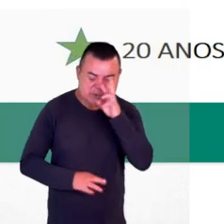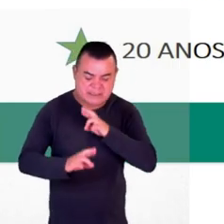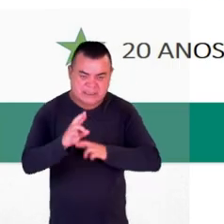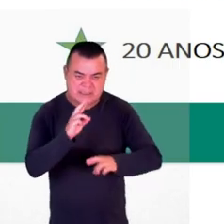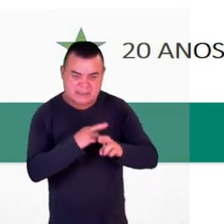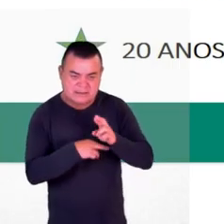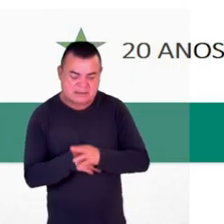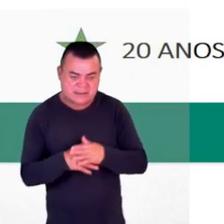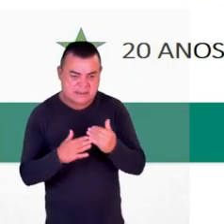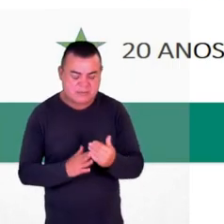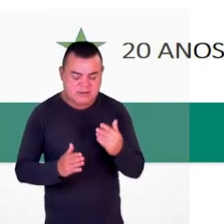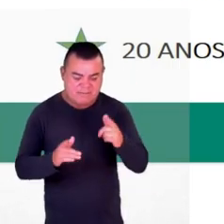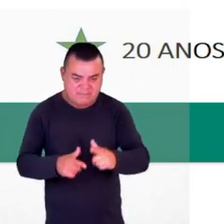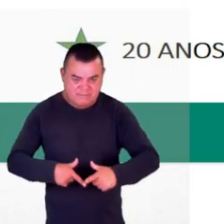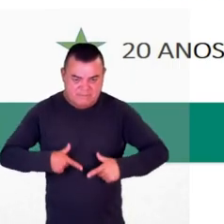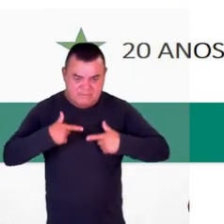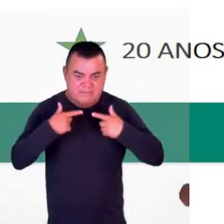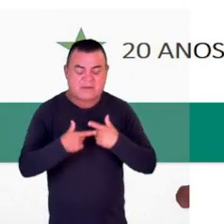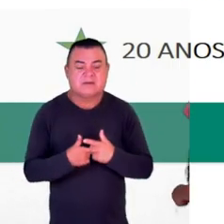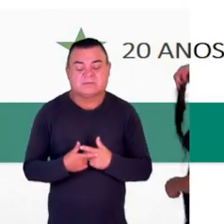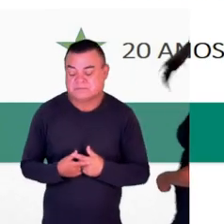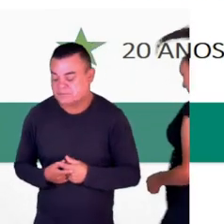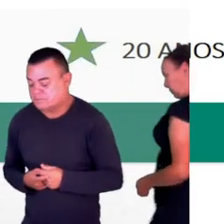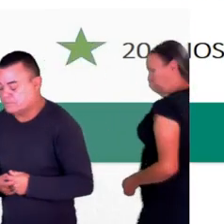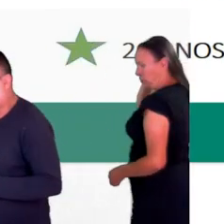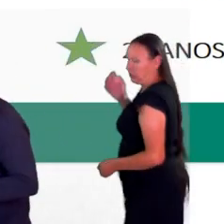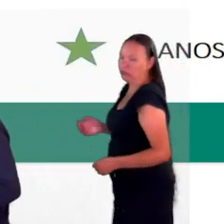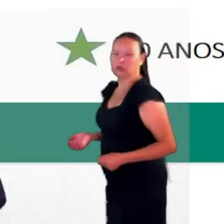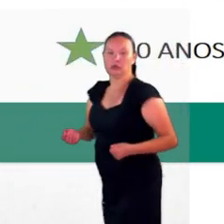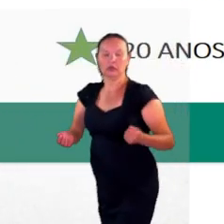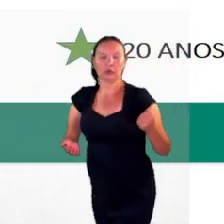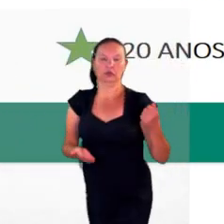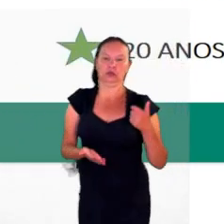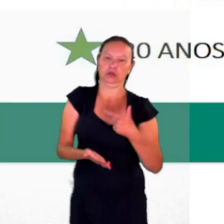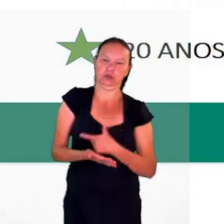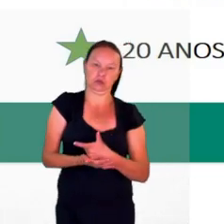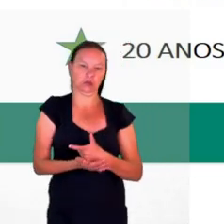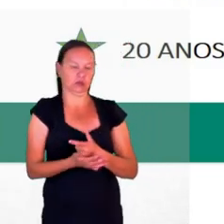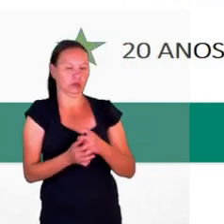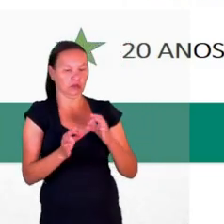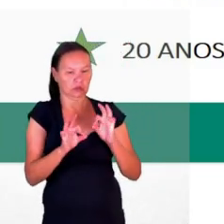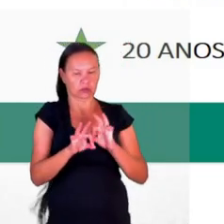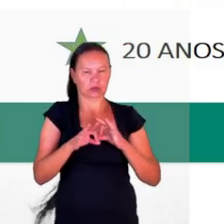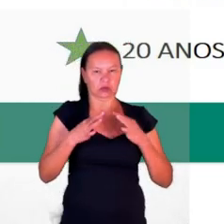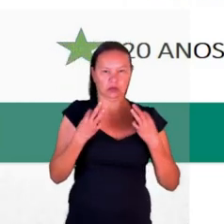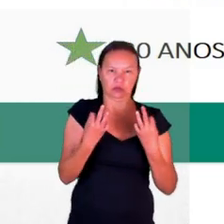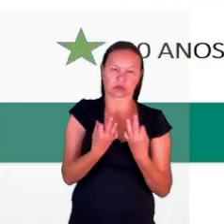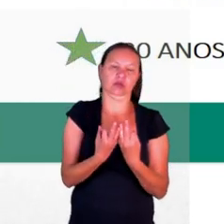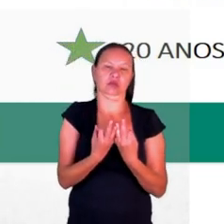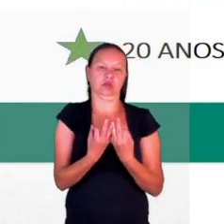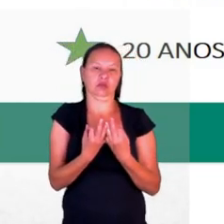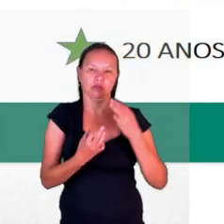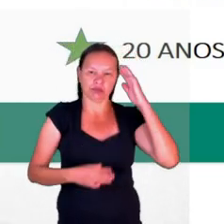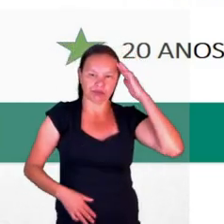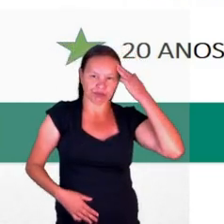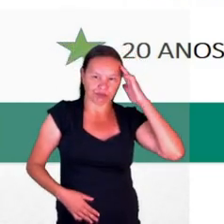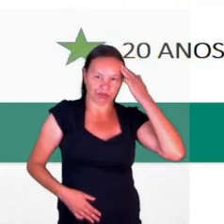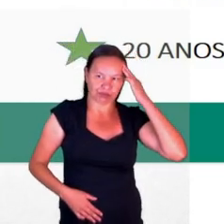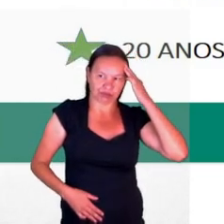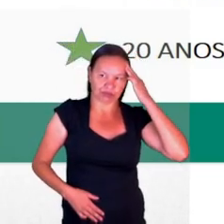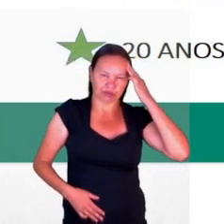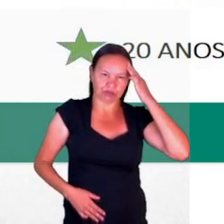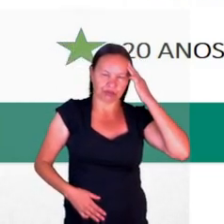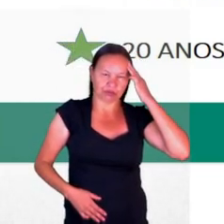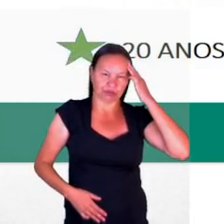superação de obstáculos né para essa Perspectiva da compra dos Agricultores familiares indígenas inclusive com o entendimento que está numa nota